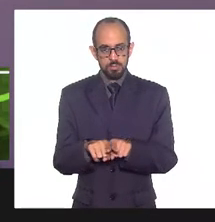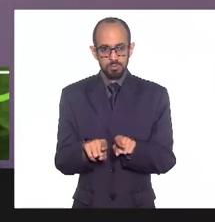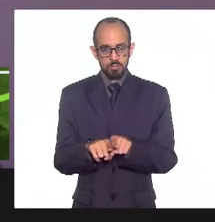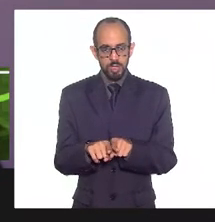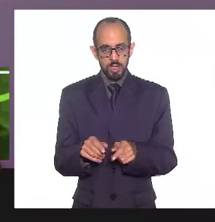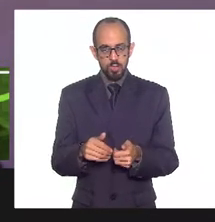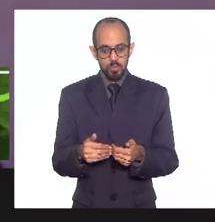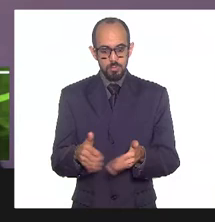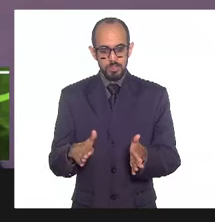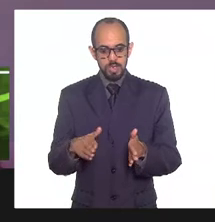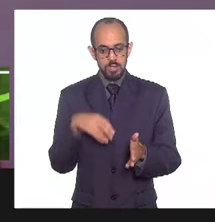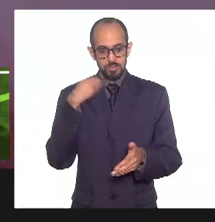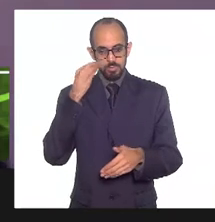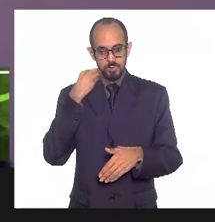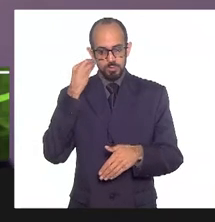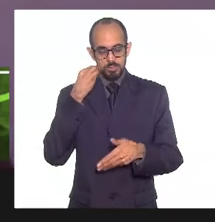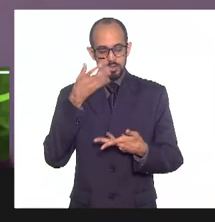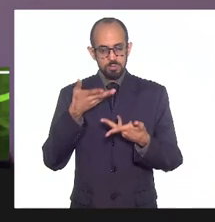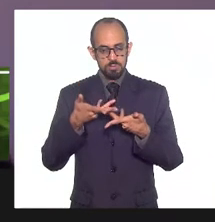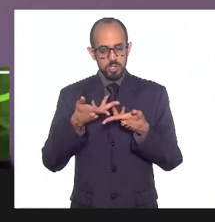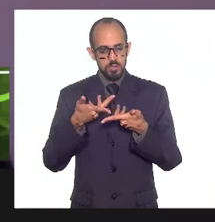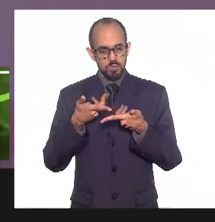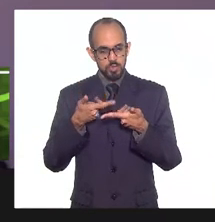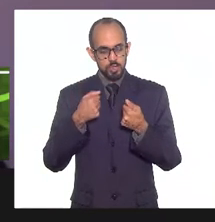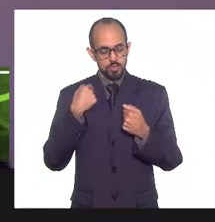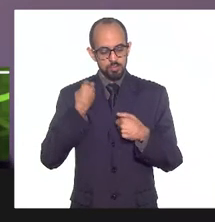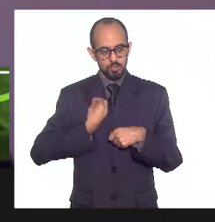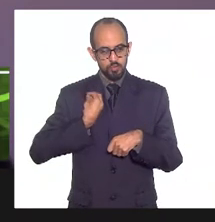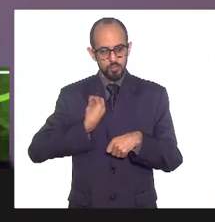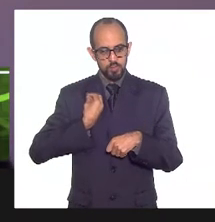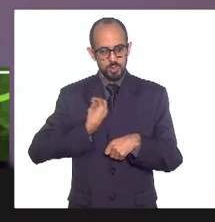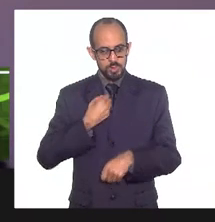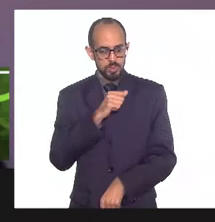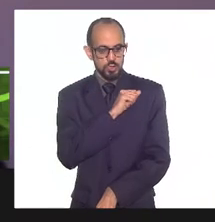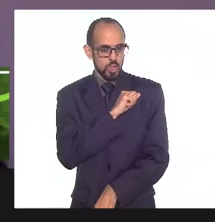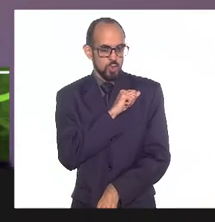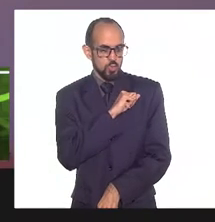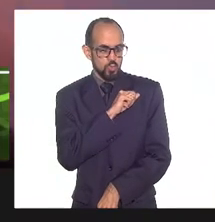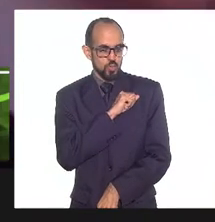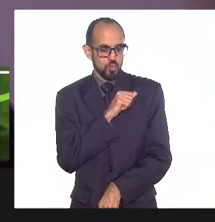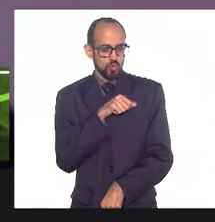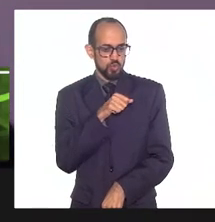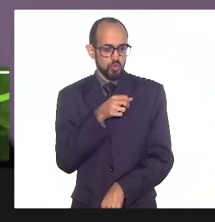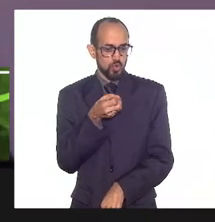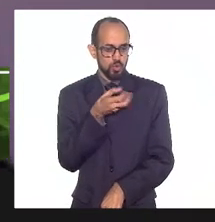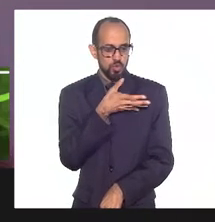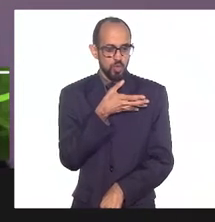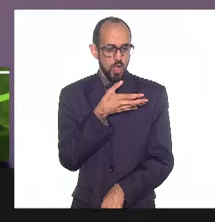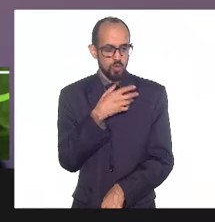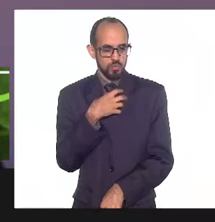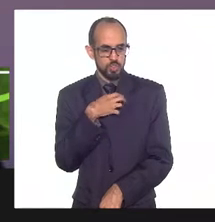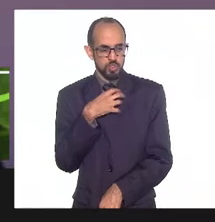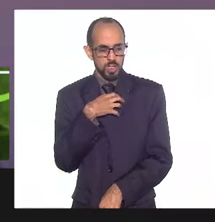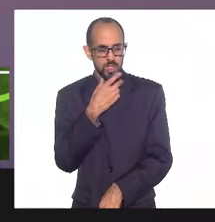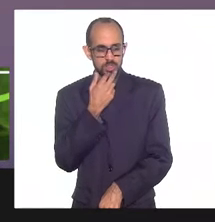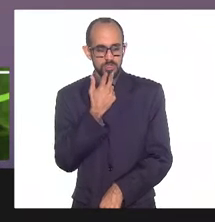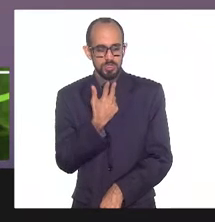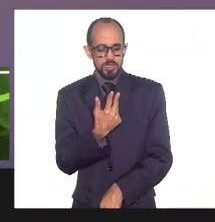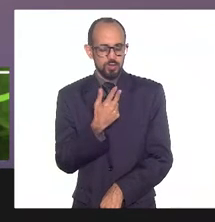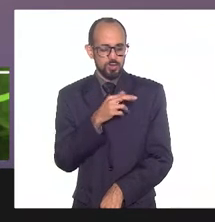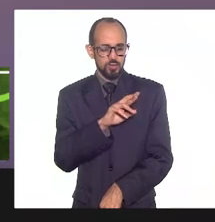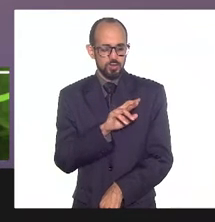tivesse uma experiência maravilhosa com a vivência de alunos com novos sotaques novas experiências novas realidades